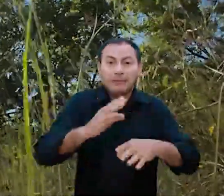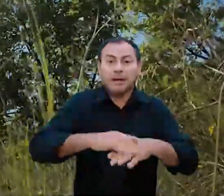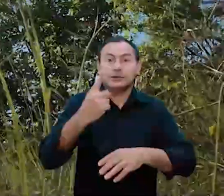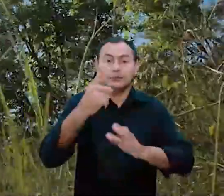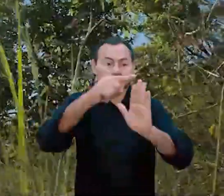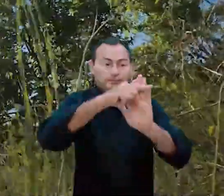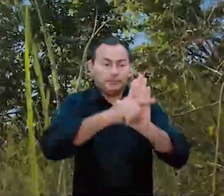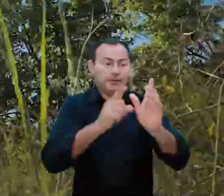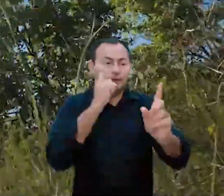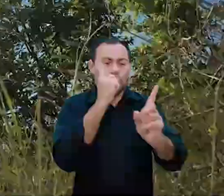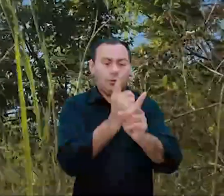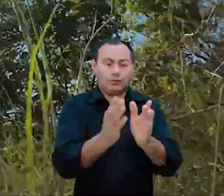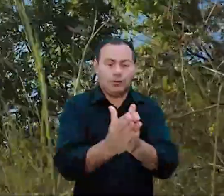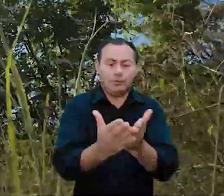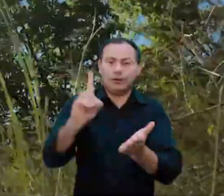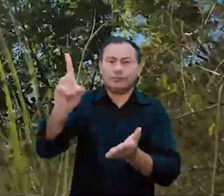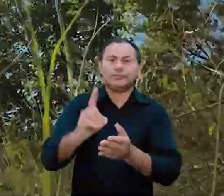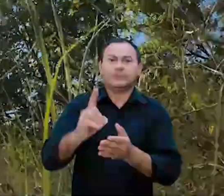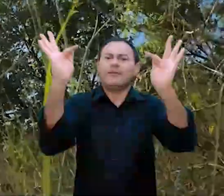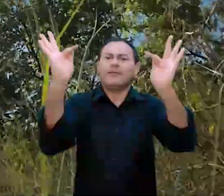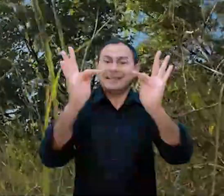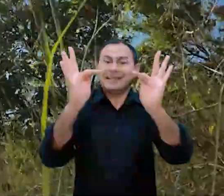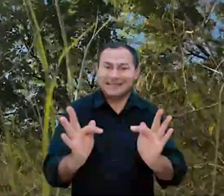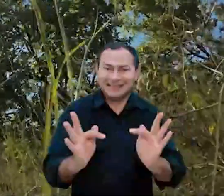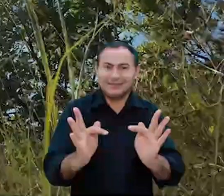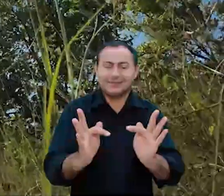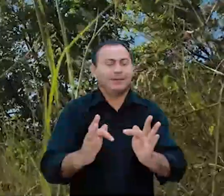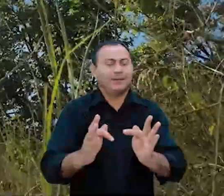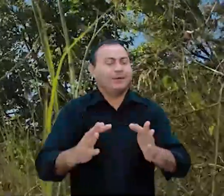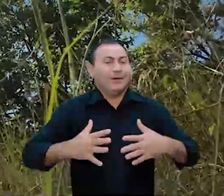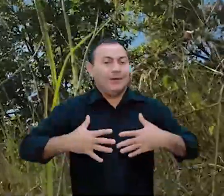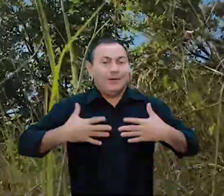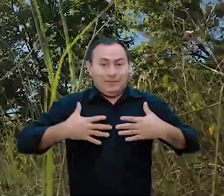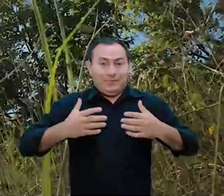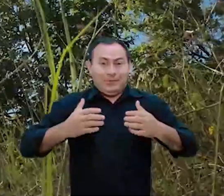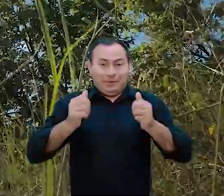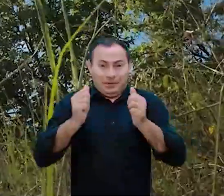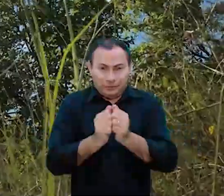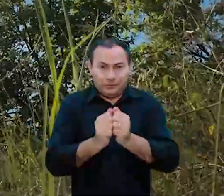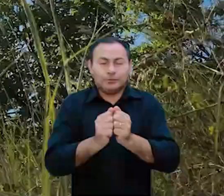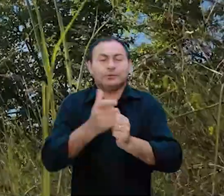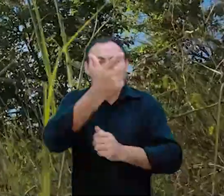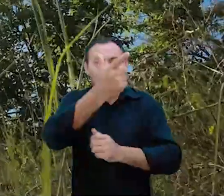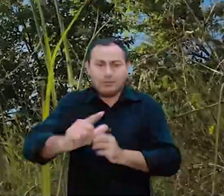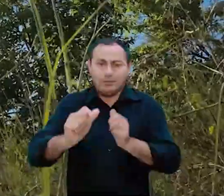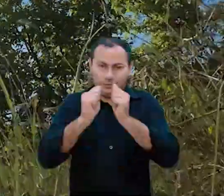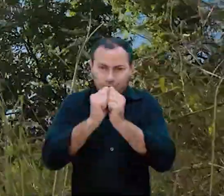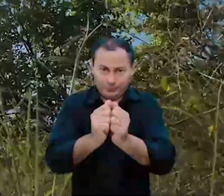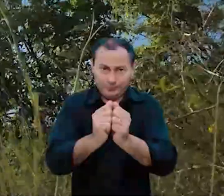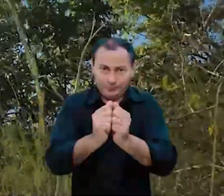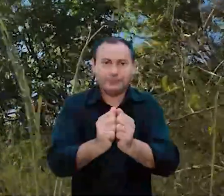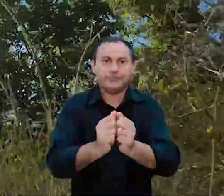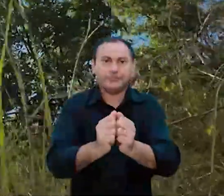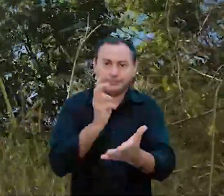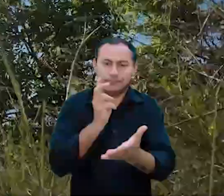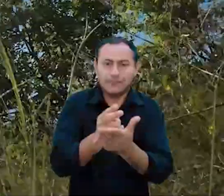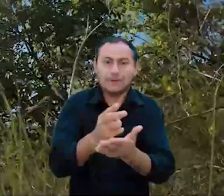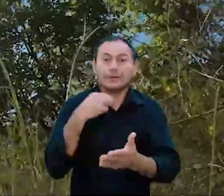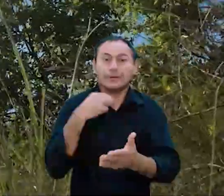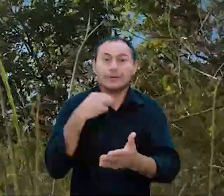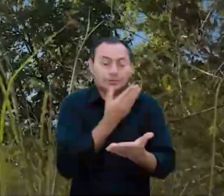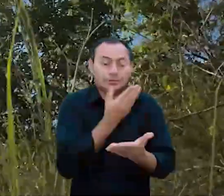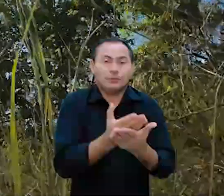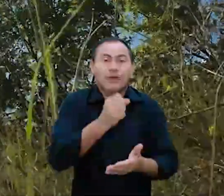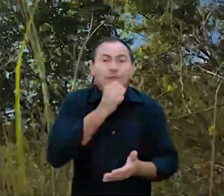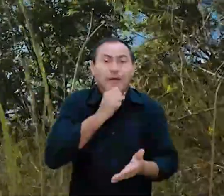Muito bem-vindo para mais um programa Encontro com a Palavra. É uma felicidade grandíssima estarmos mais uma vez juntos.